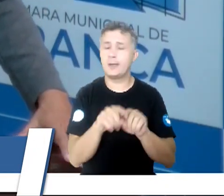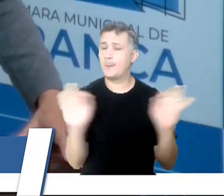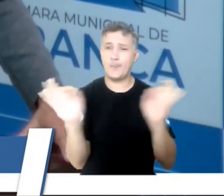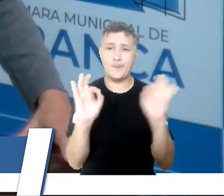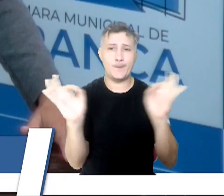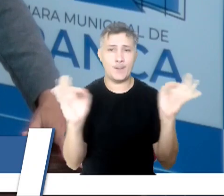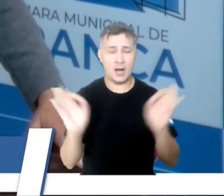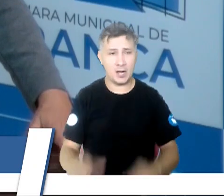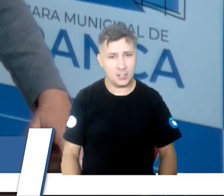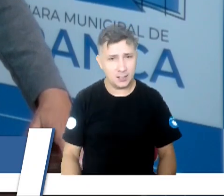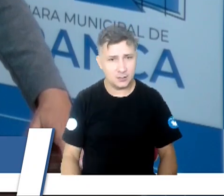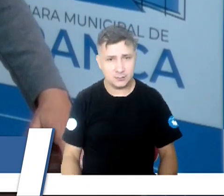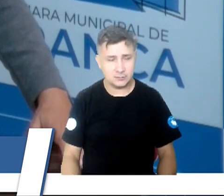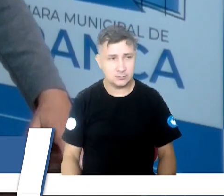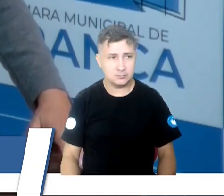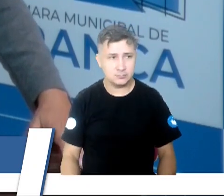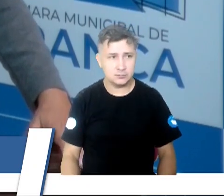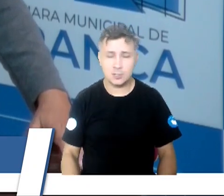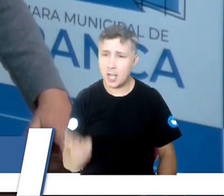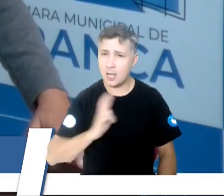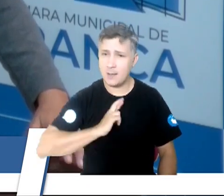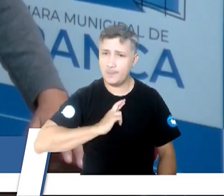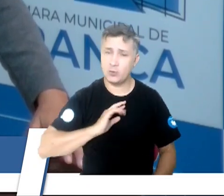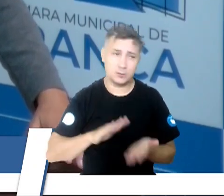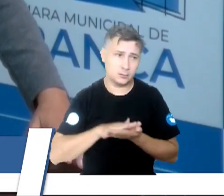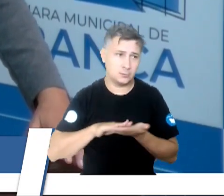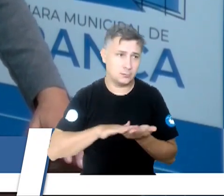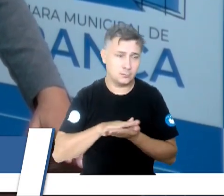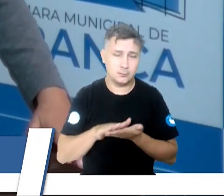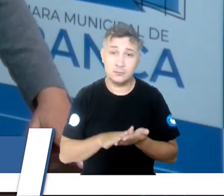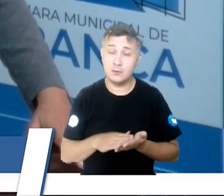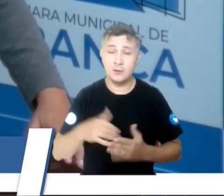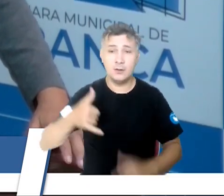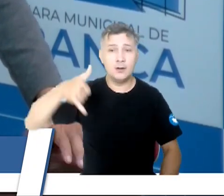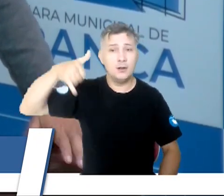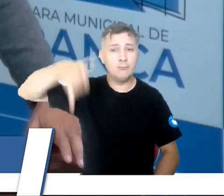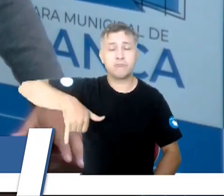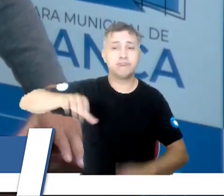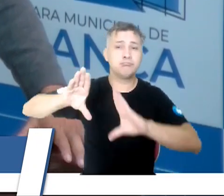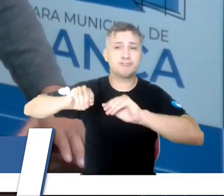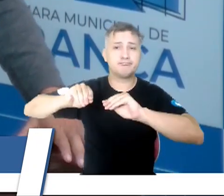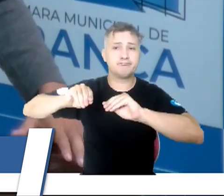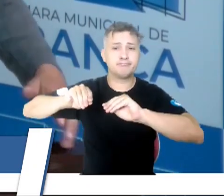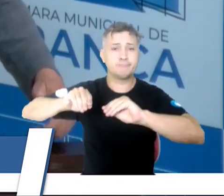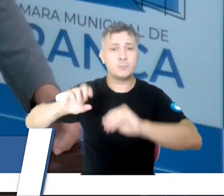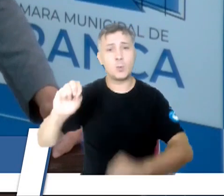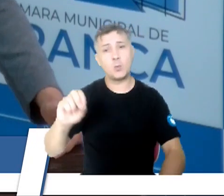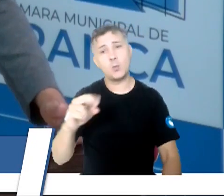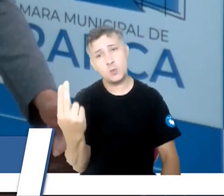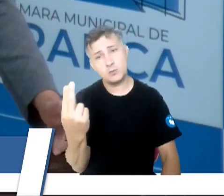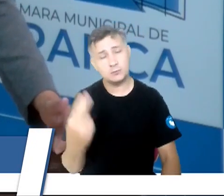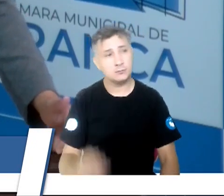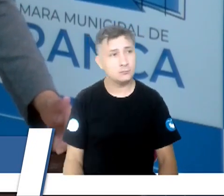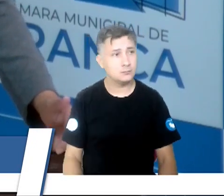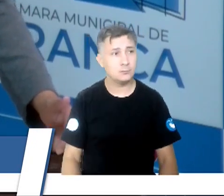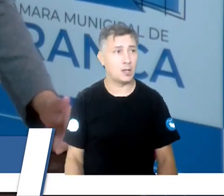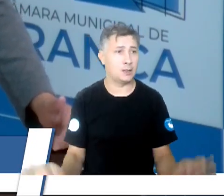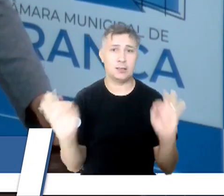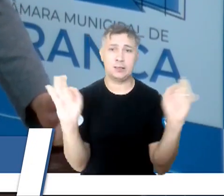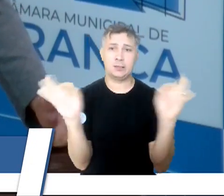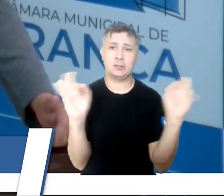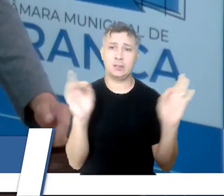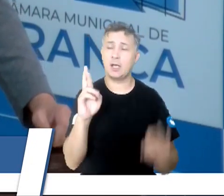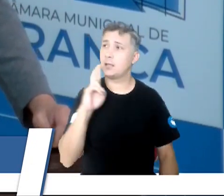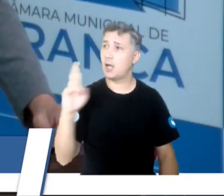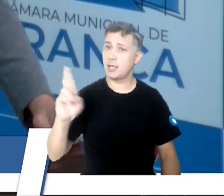sucesso na ligação. Ou dava desligado e ninguém retornou. Por quê?